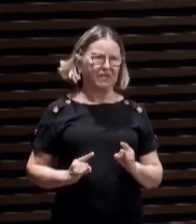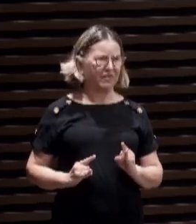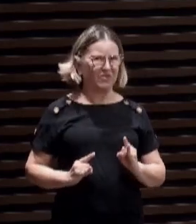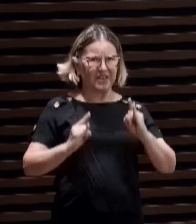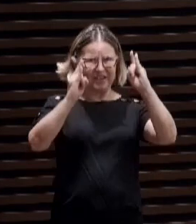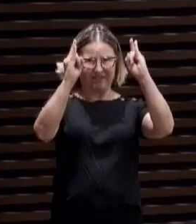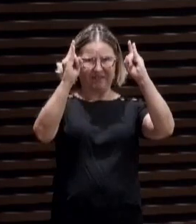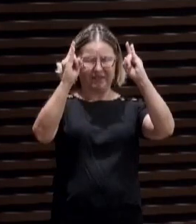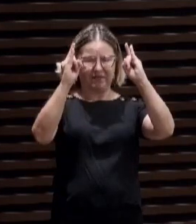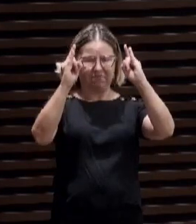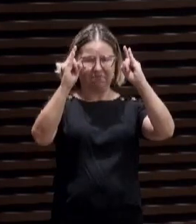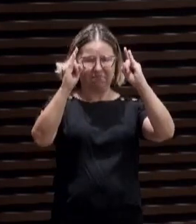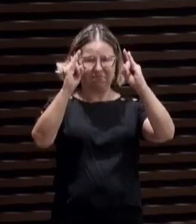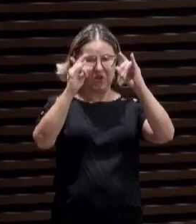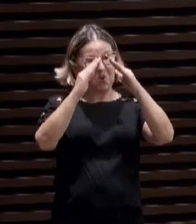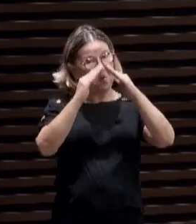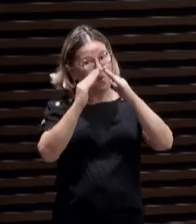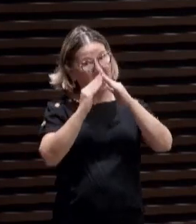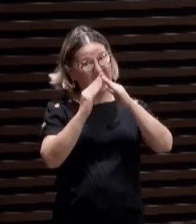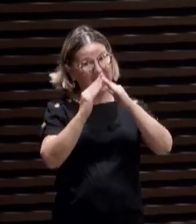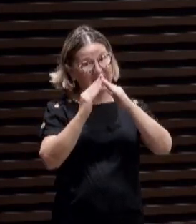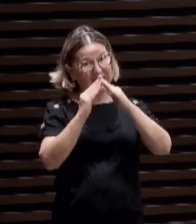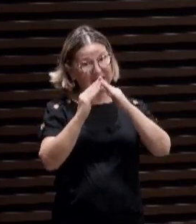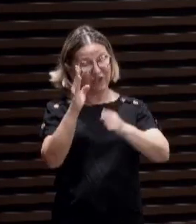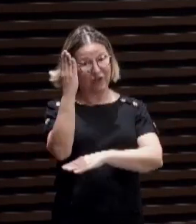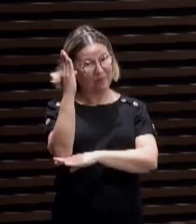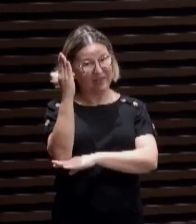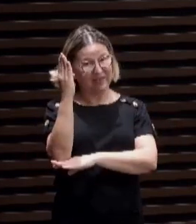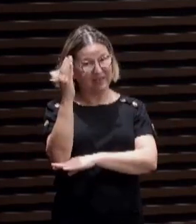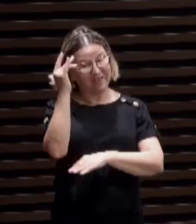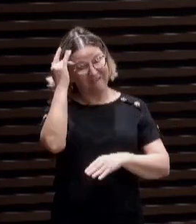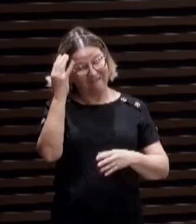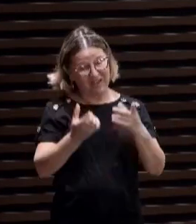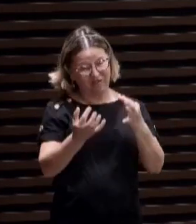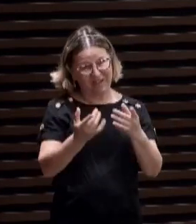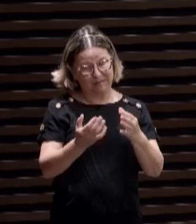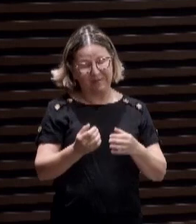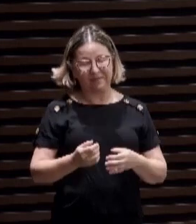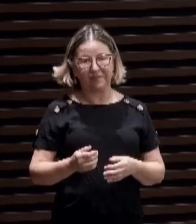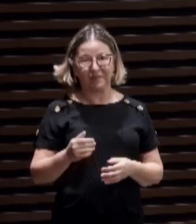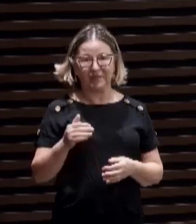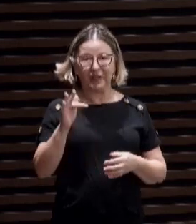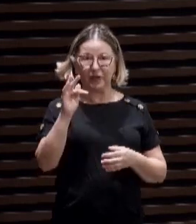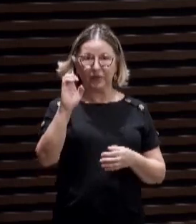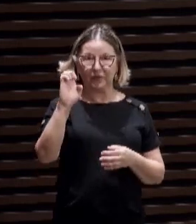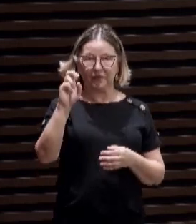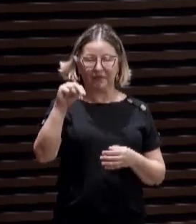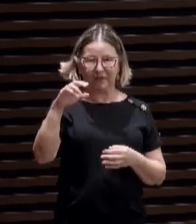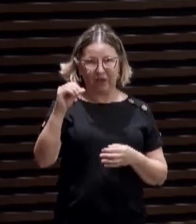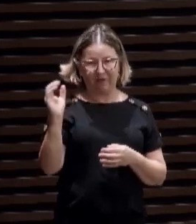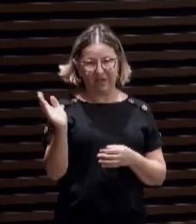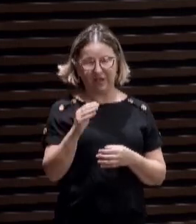podem facilmente ser queimados. O feno e o restolho, usados para forrar